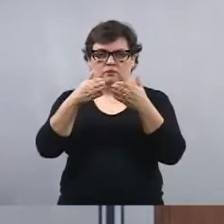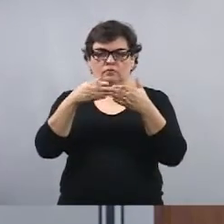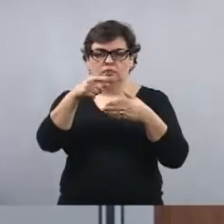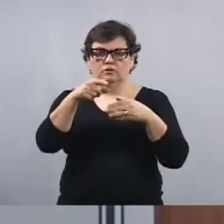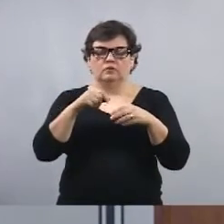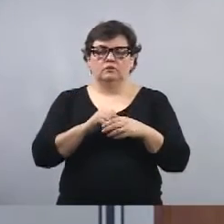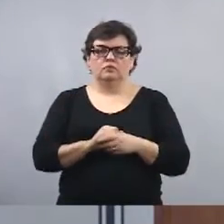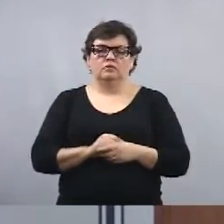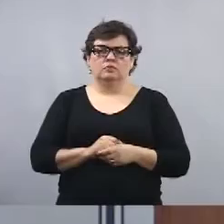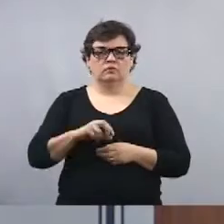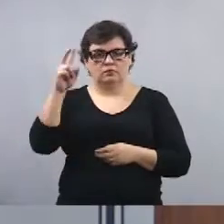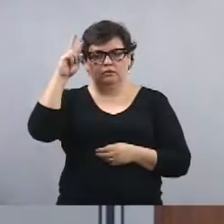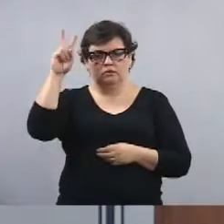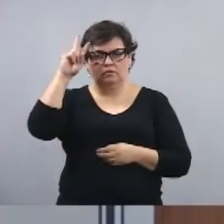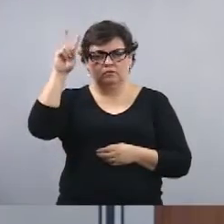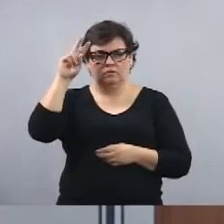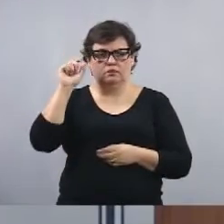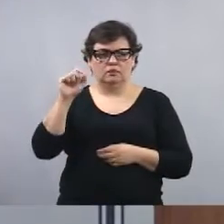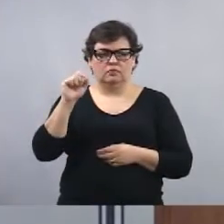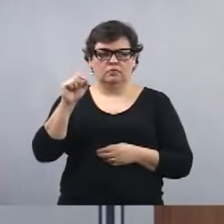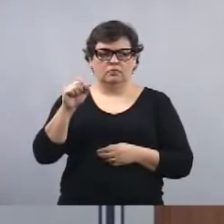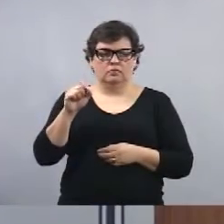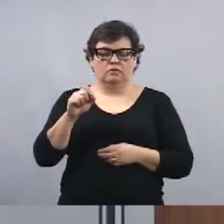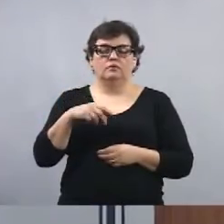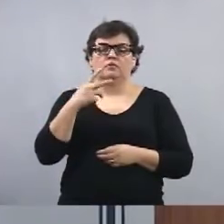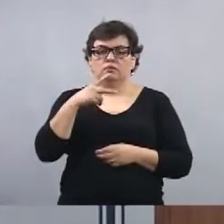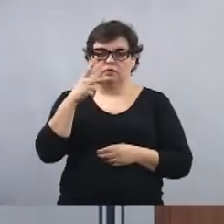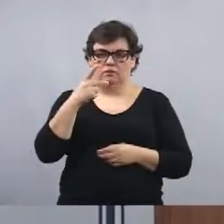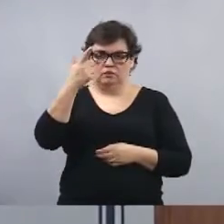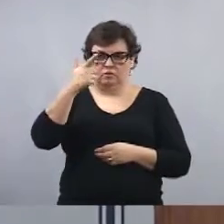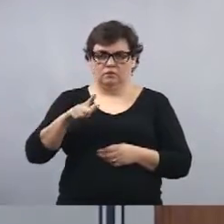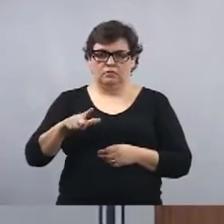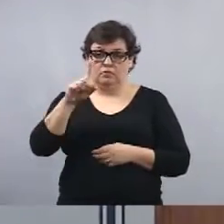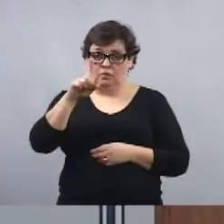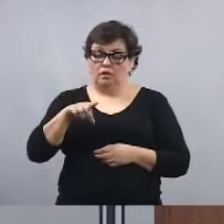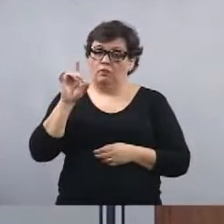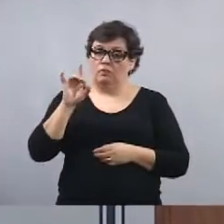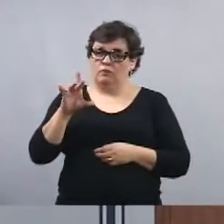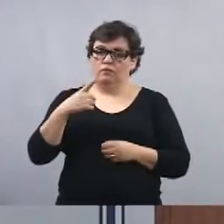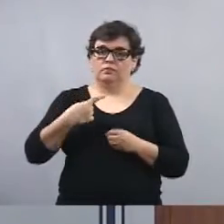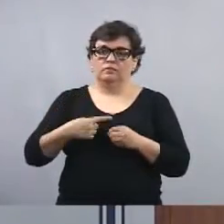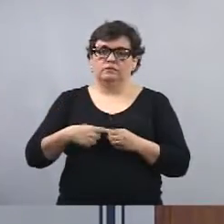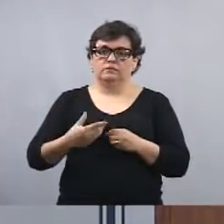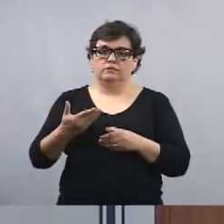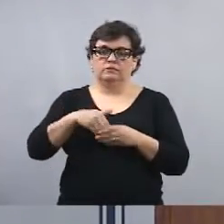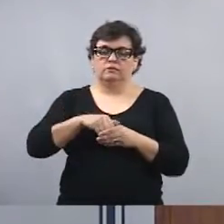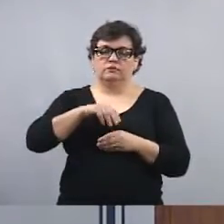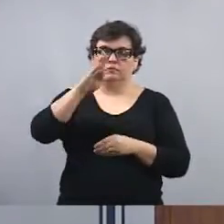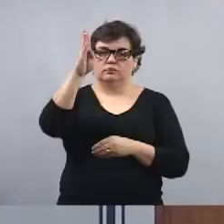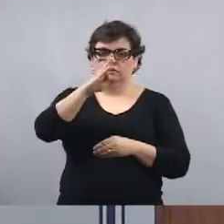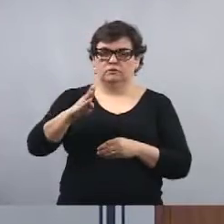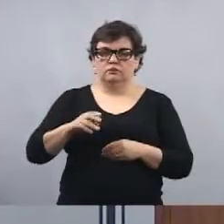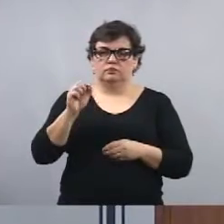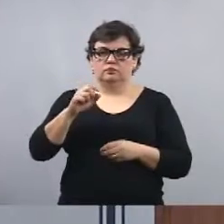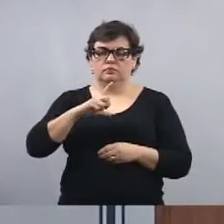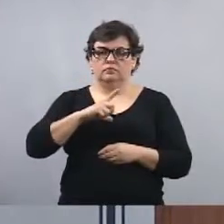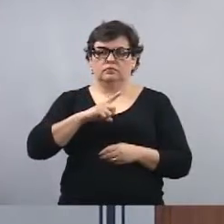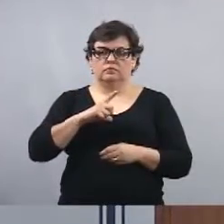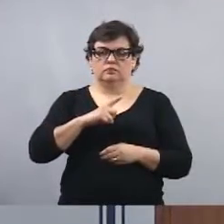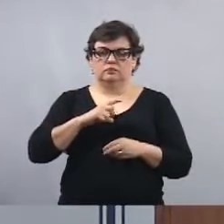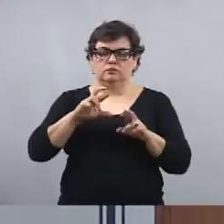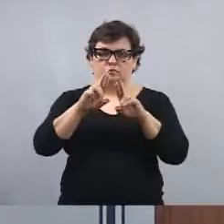requerimento, lembrando que, reafirmando aqui, é a única cidade no Brasil que reúne a sua casa